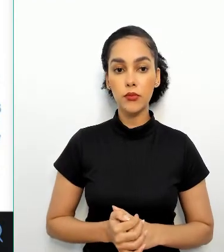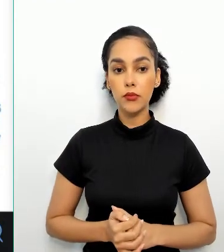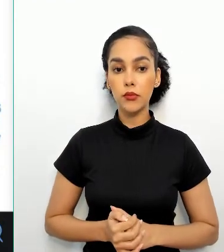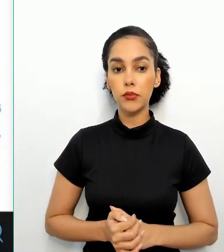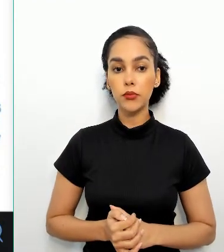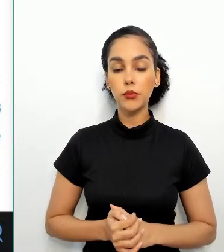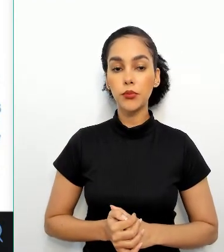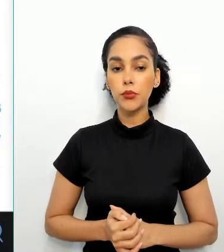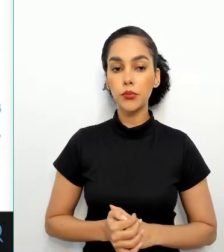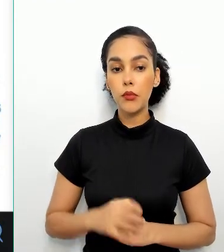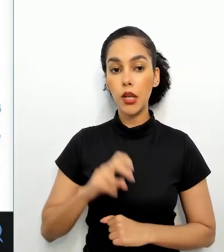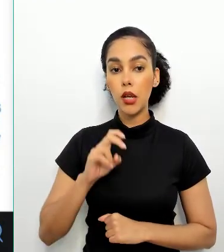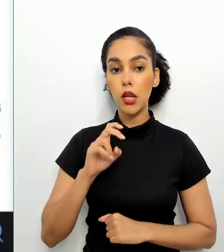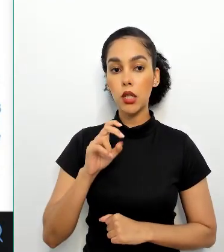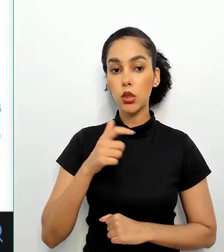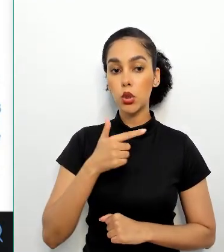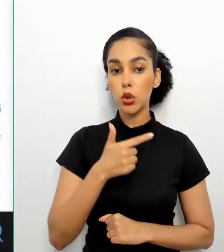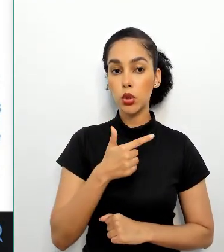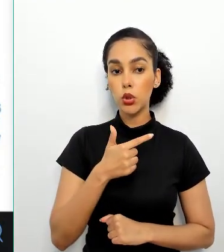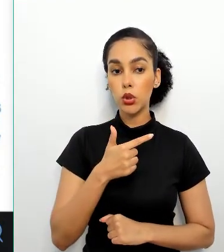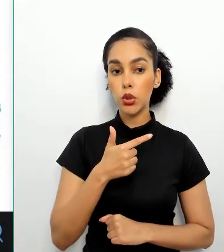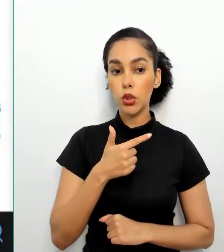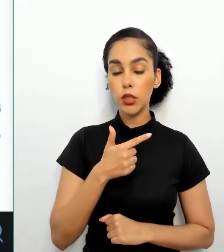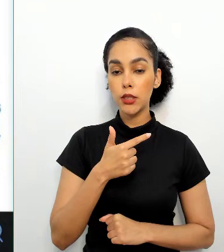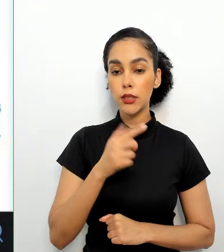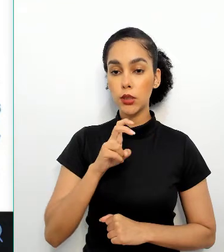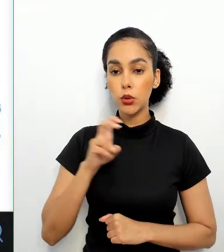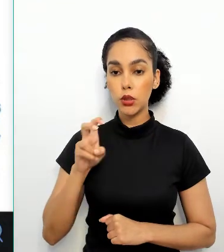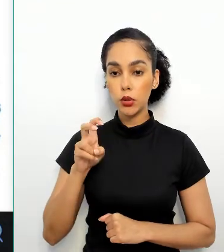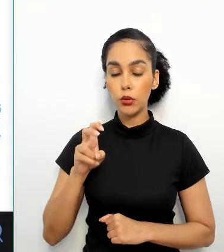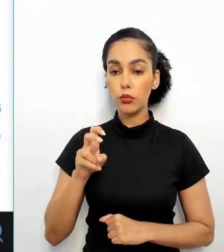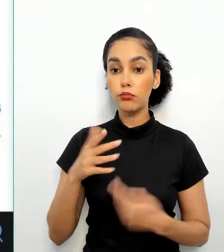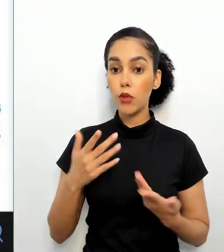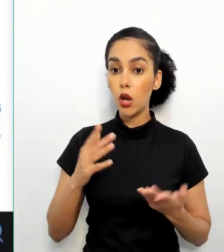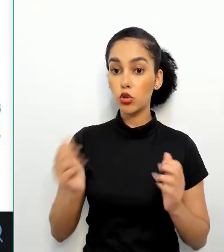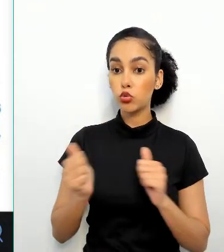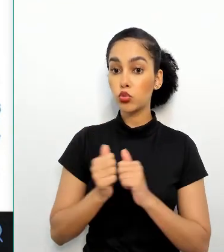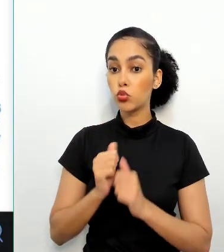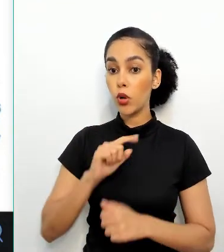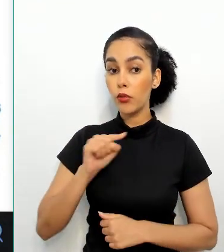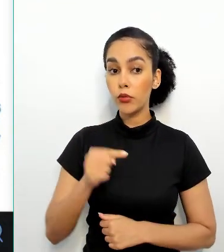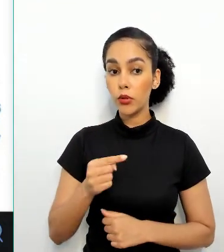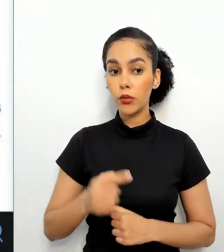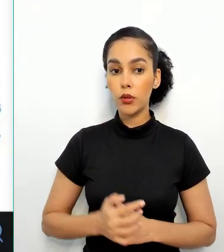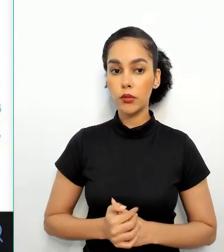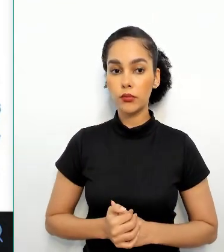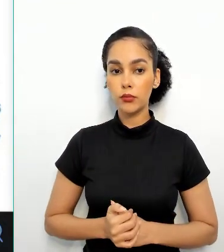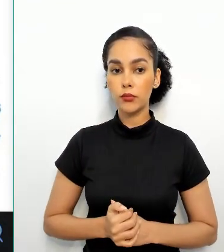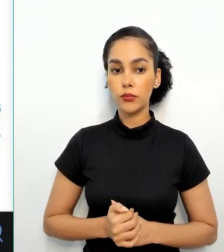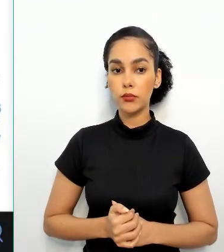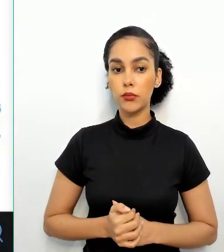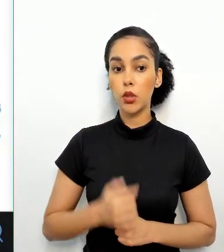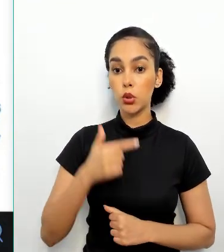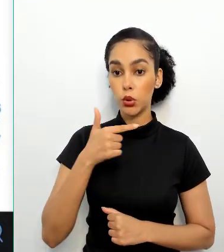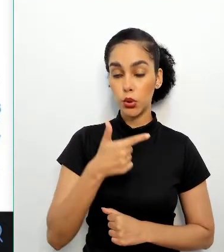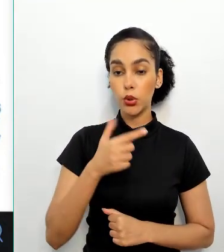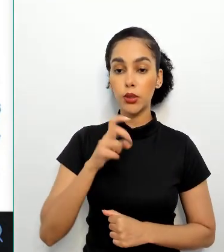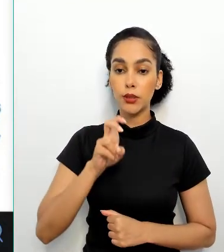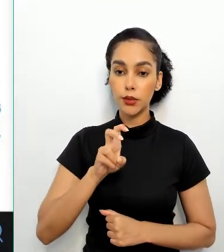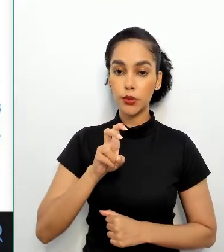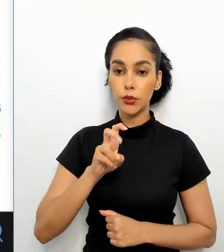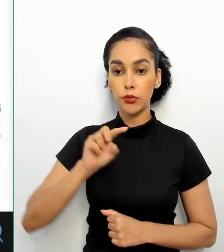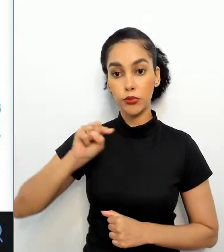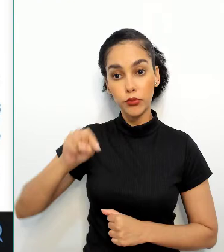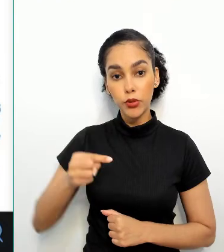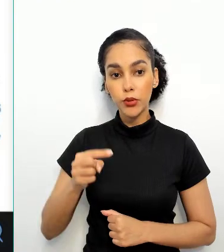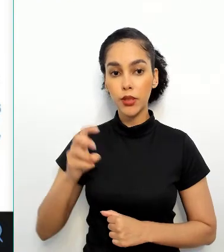no final. 5, 5, 2. E aí você coloca uma vírgula. Opa, eu coloquei a